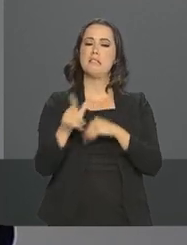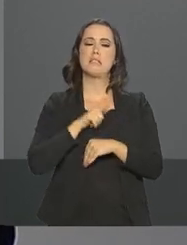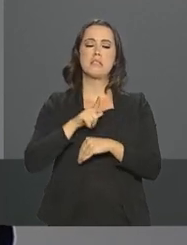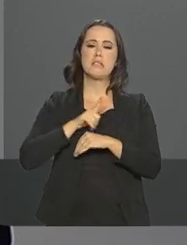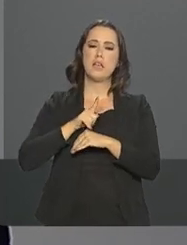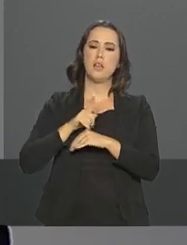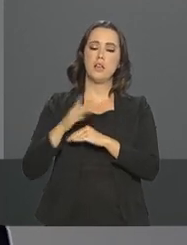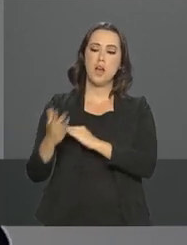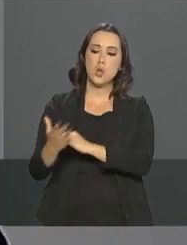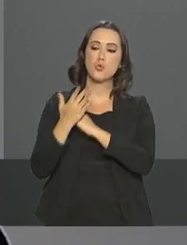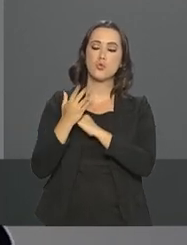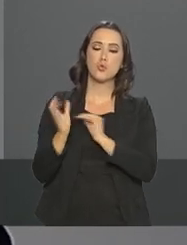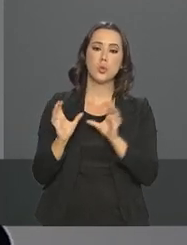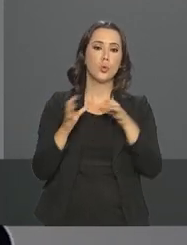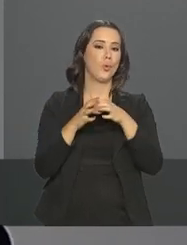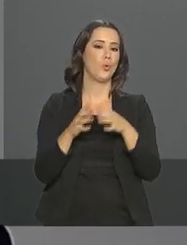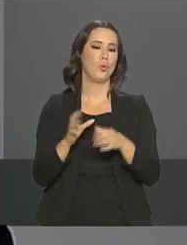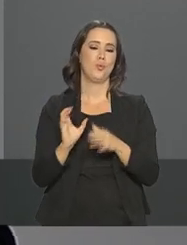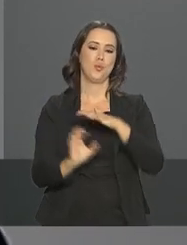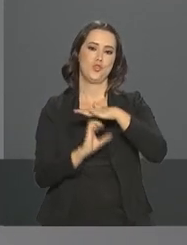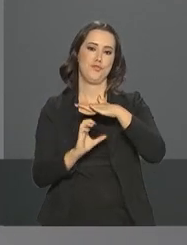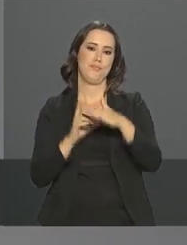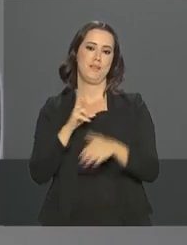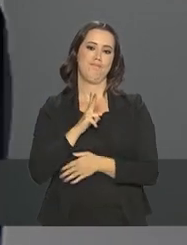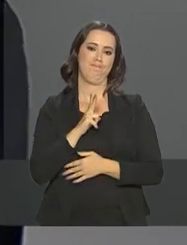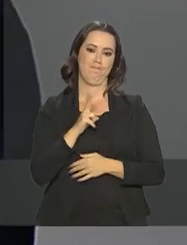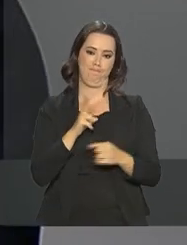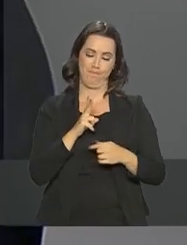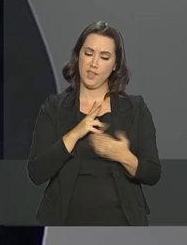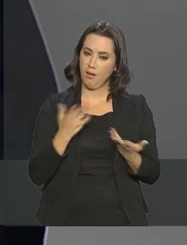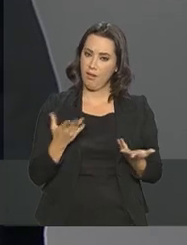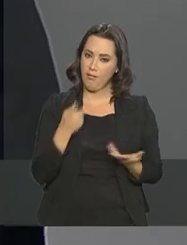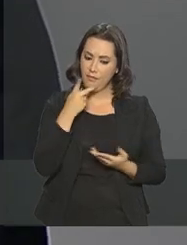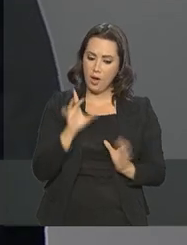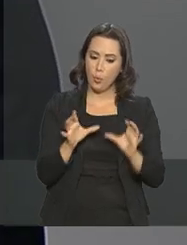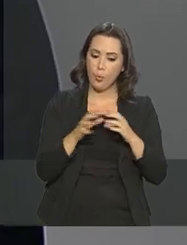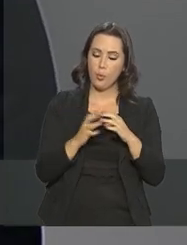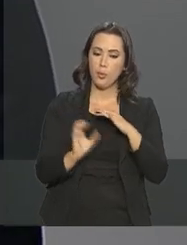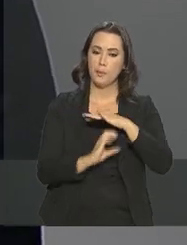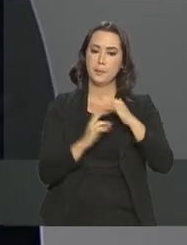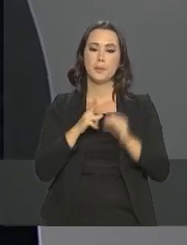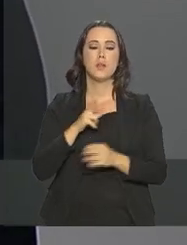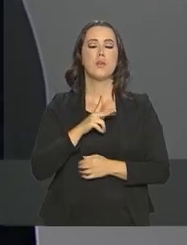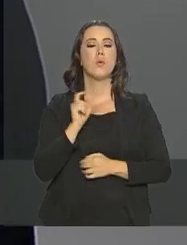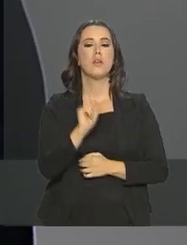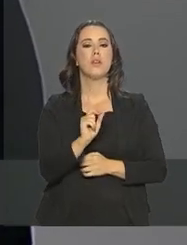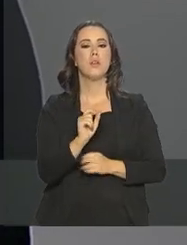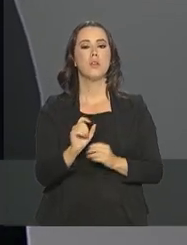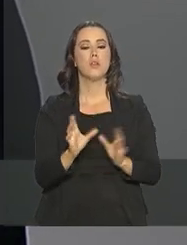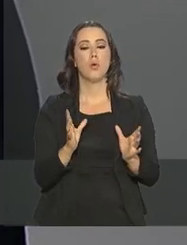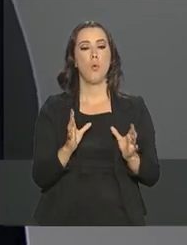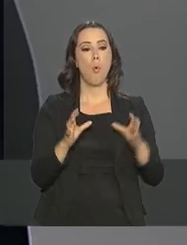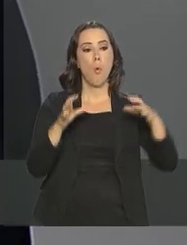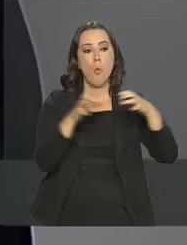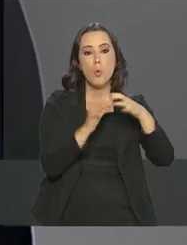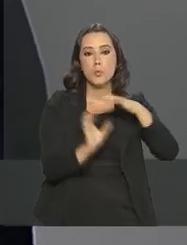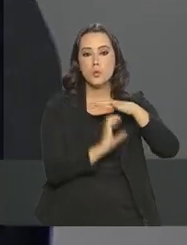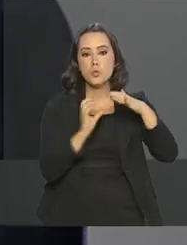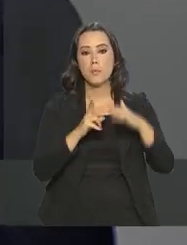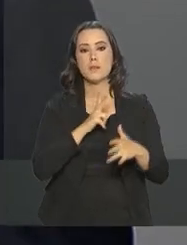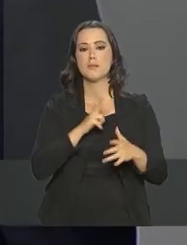colaboração da iniciativa privada e quando digo iniciativa privada eu digo a verdade nos setores produtivos do